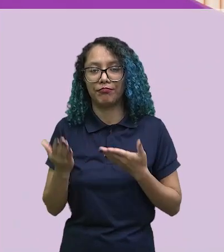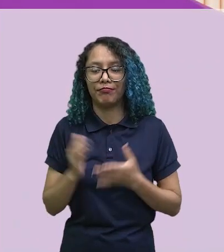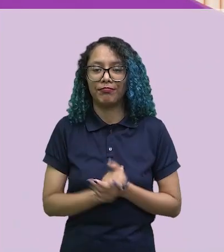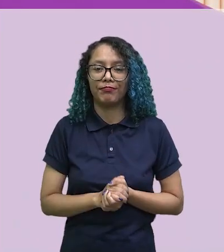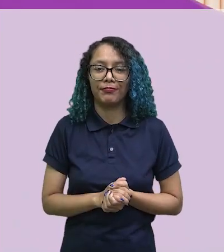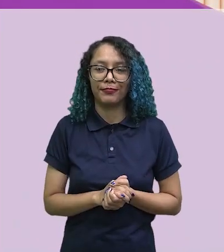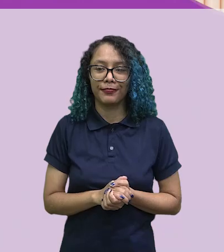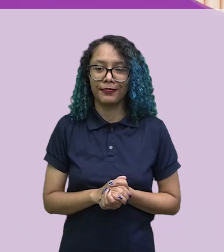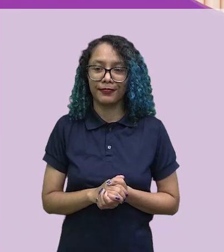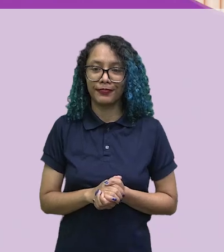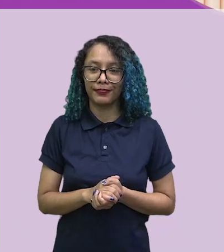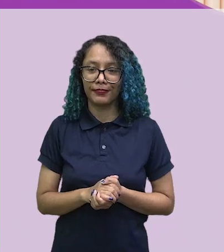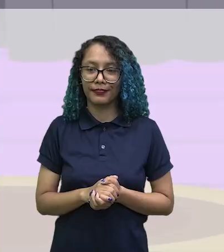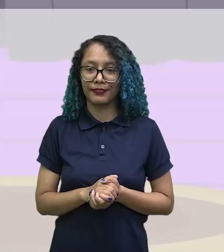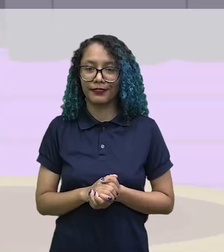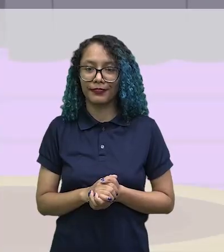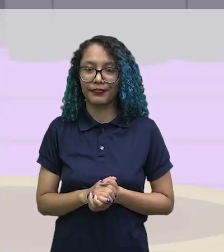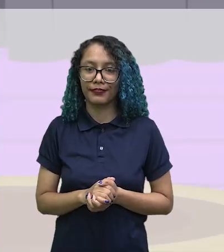olho na tela.